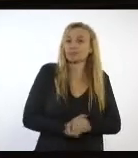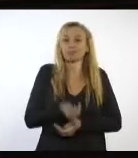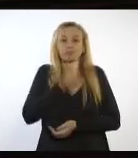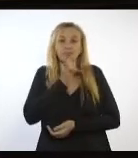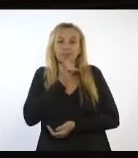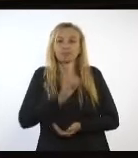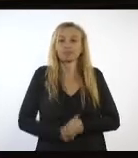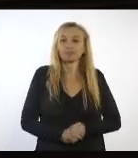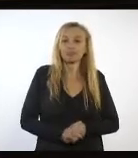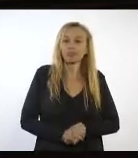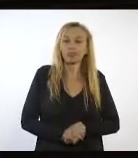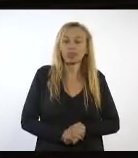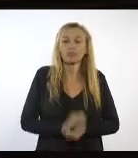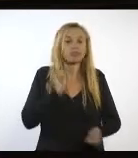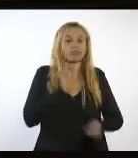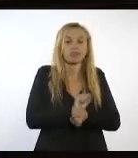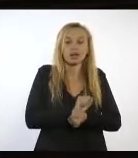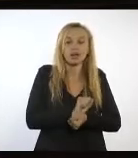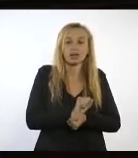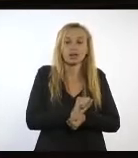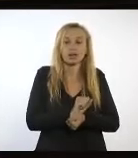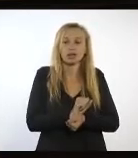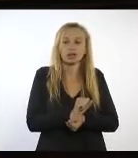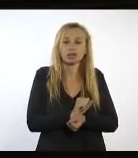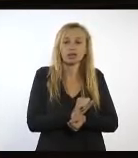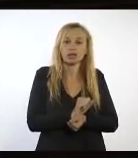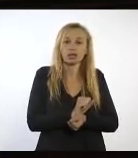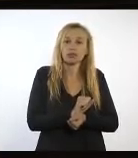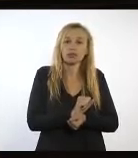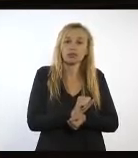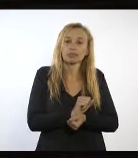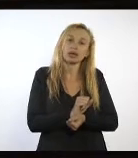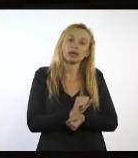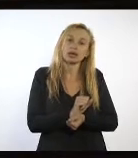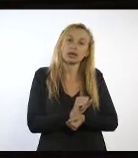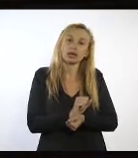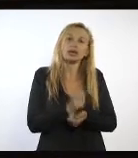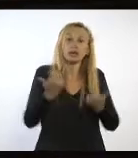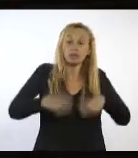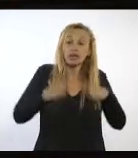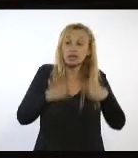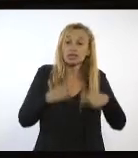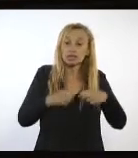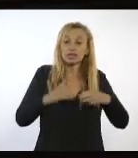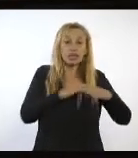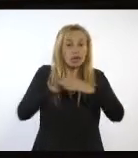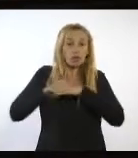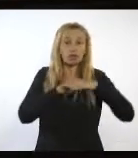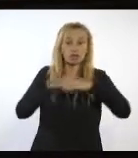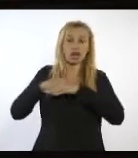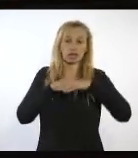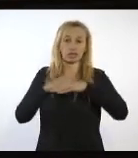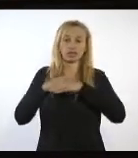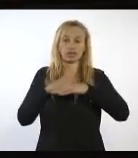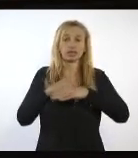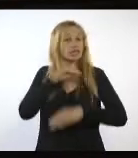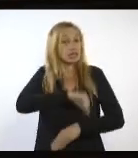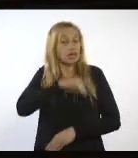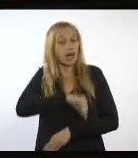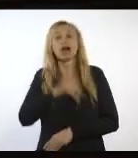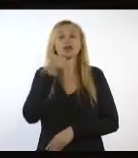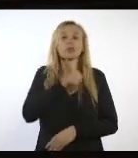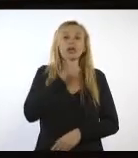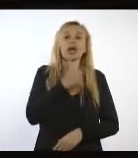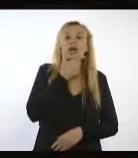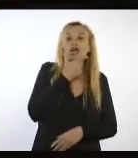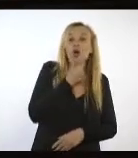exemplo, é equiparar o salário de mulheres ao dos homens. Ponto. Concretamente, essa mulher ser